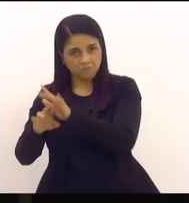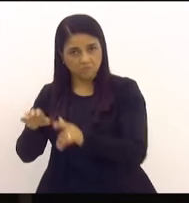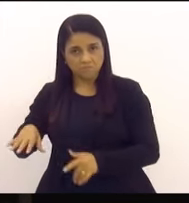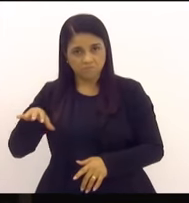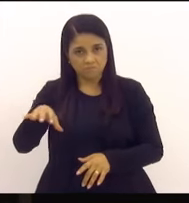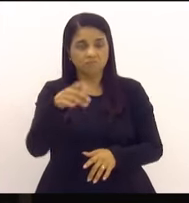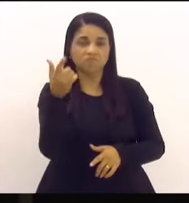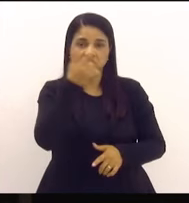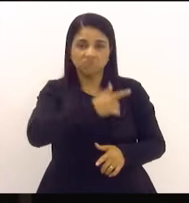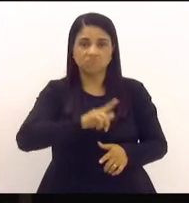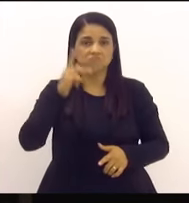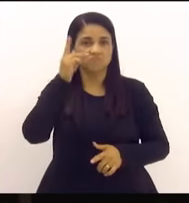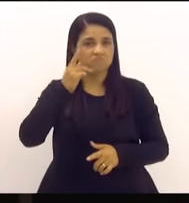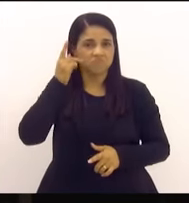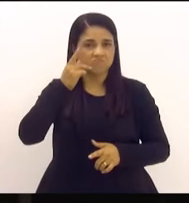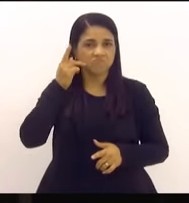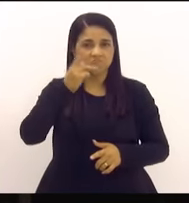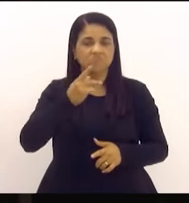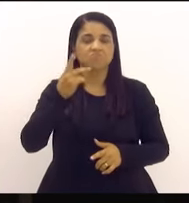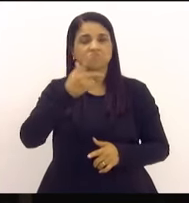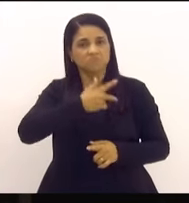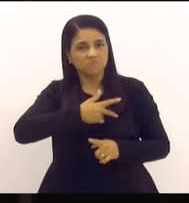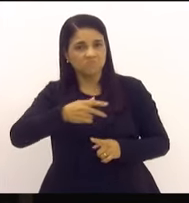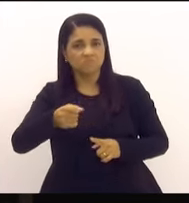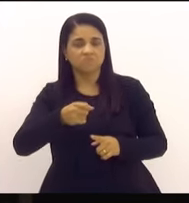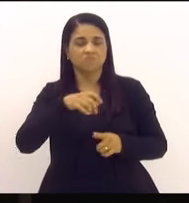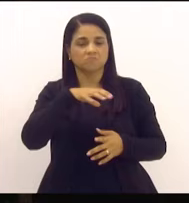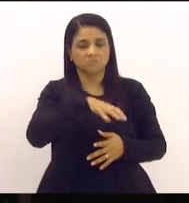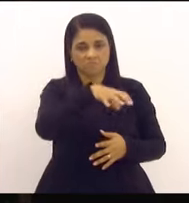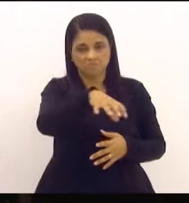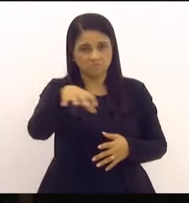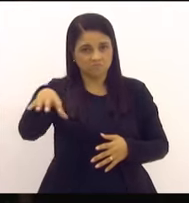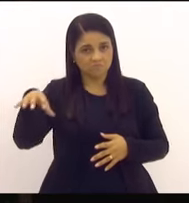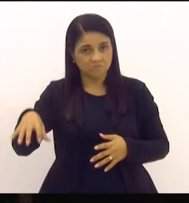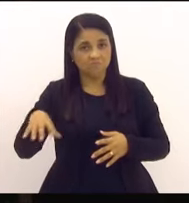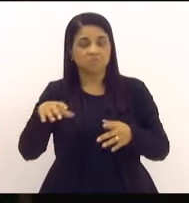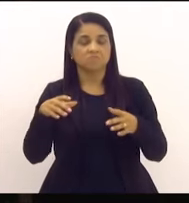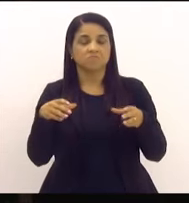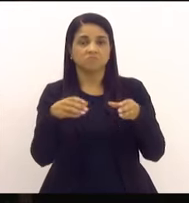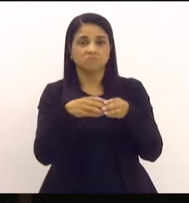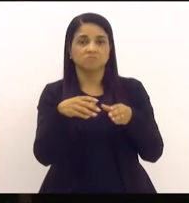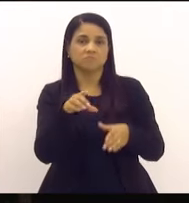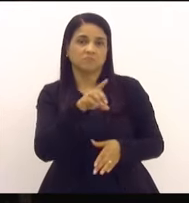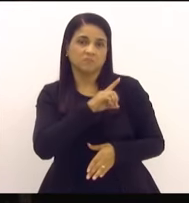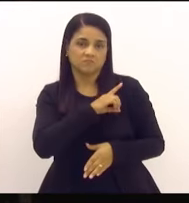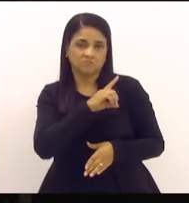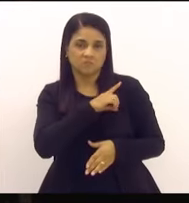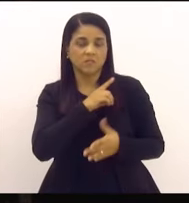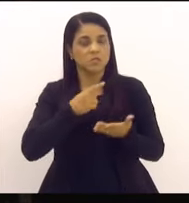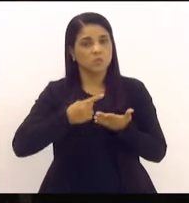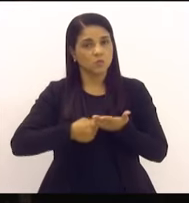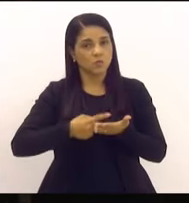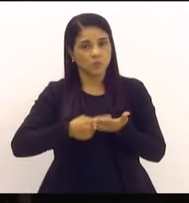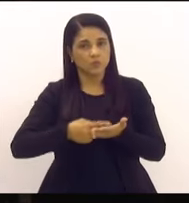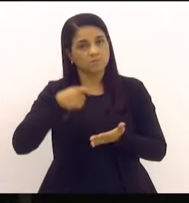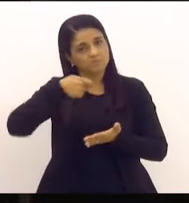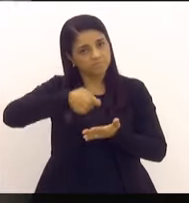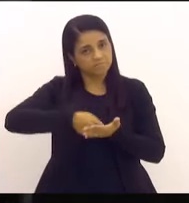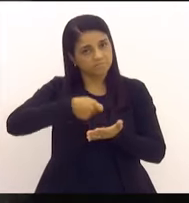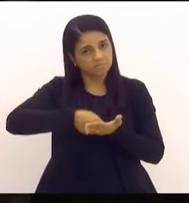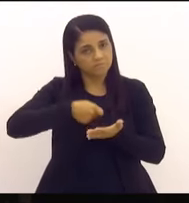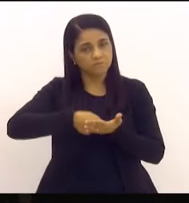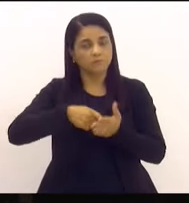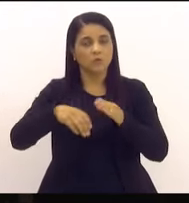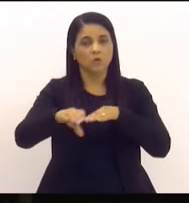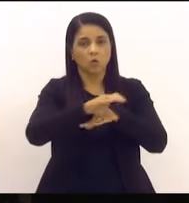ganho político, com uma conquista para a tiragem, para as categorias e, sem dúvida nenhuma, fazer cumprir o que está disposto na Constituição